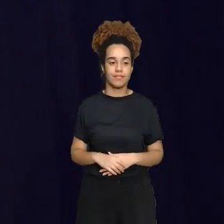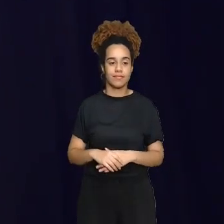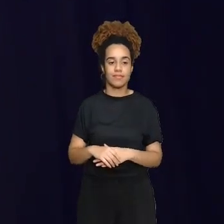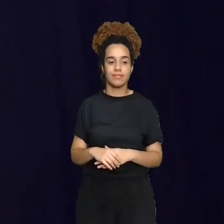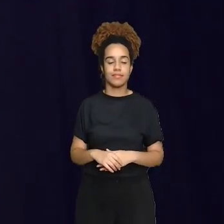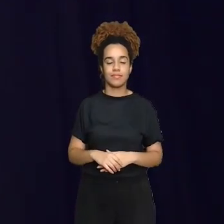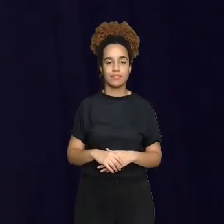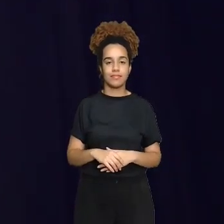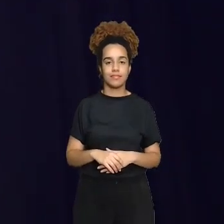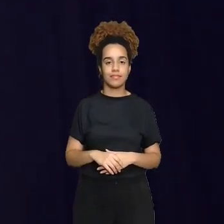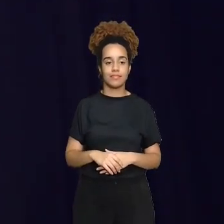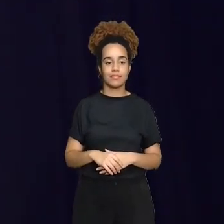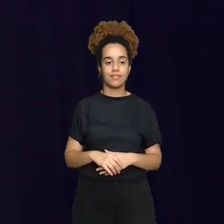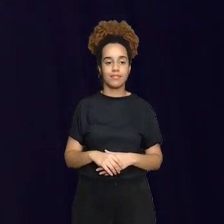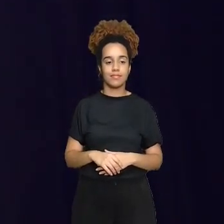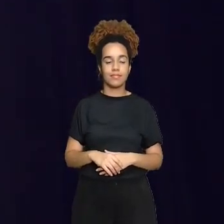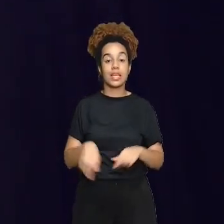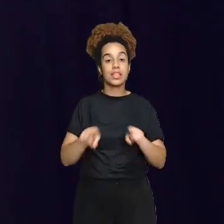de doutoramento,